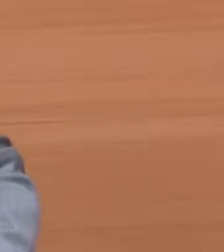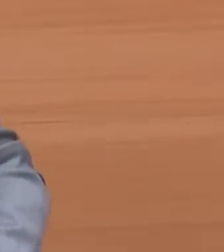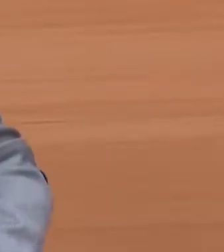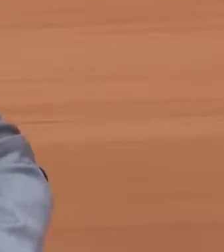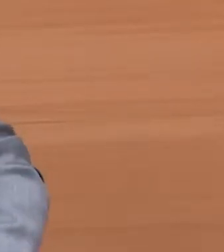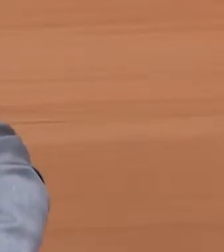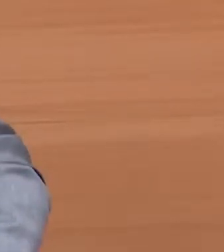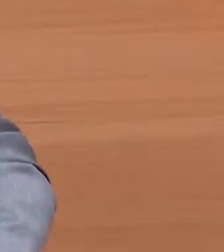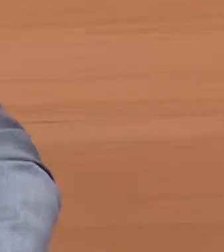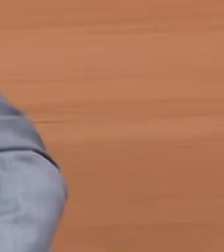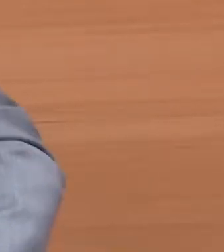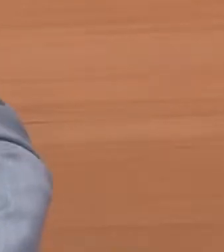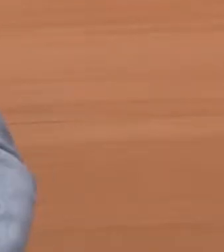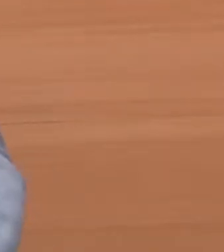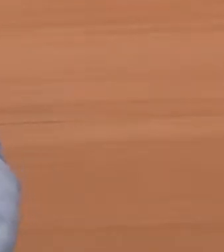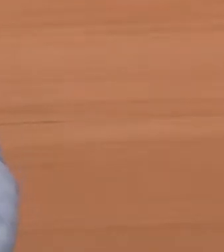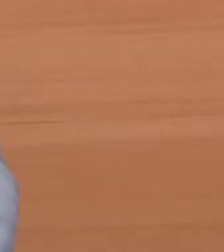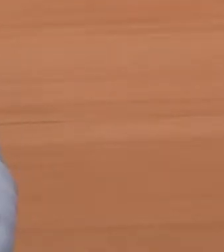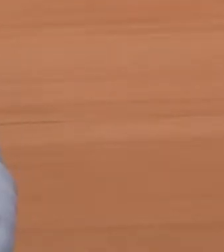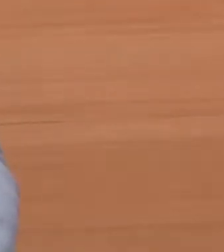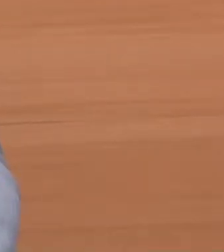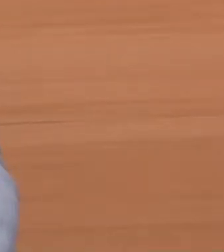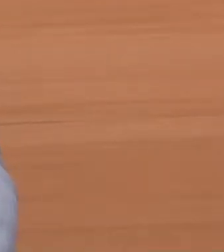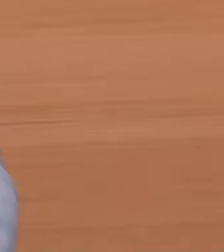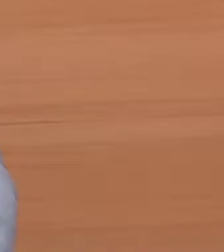Britanicamente atrasado.